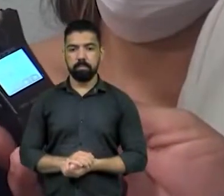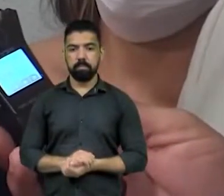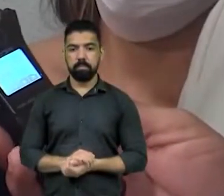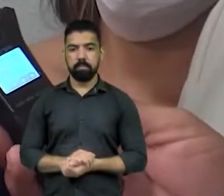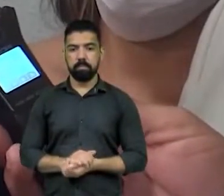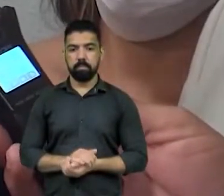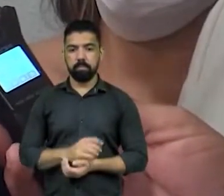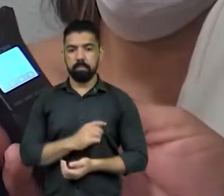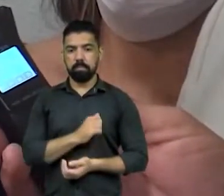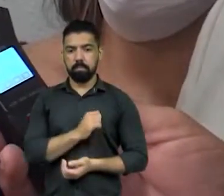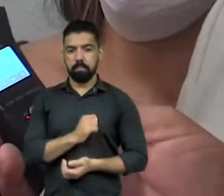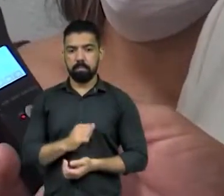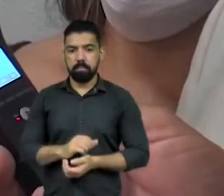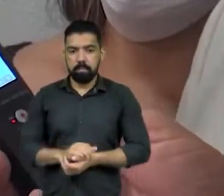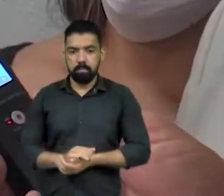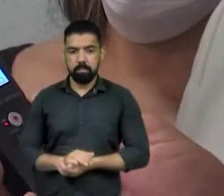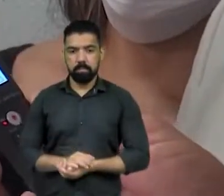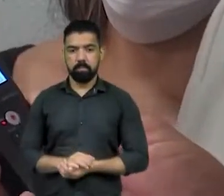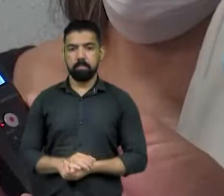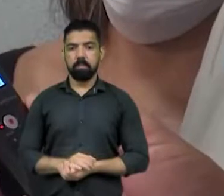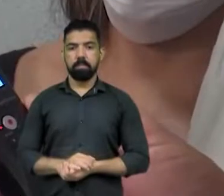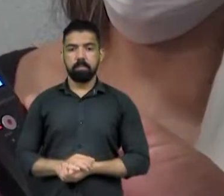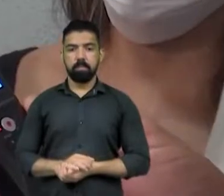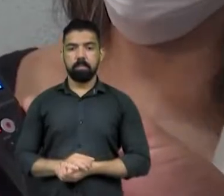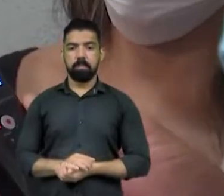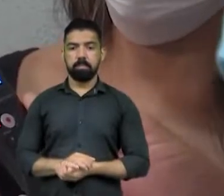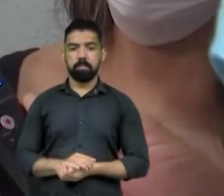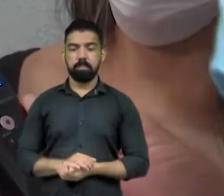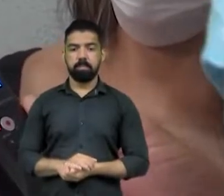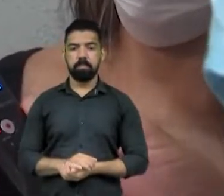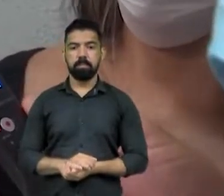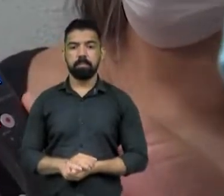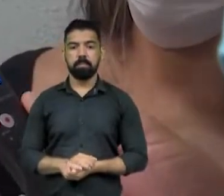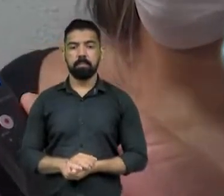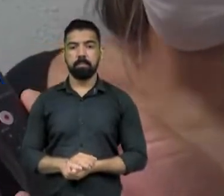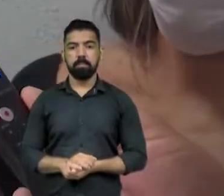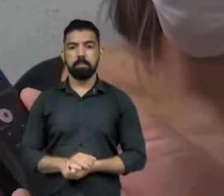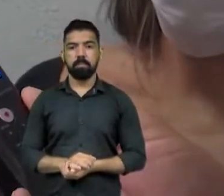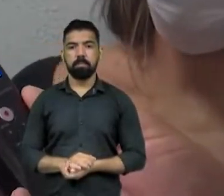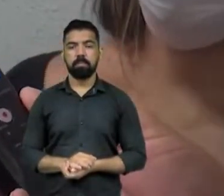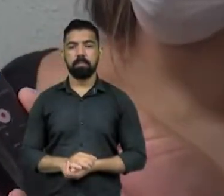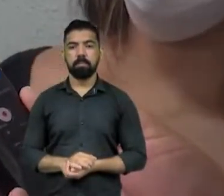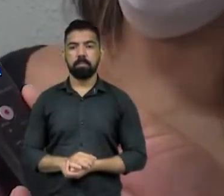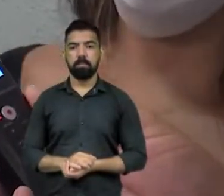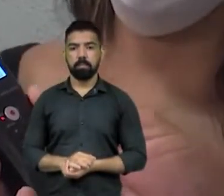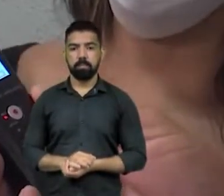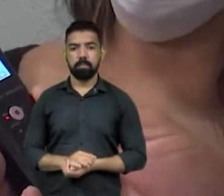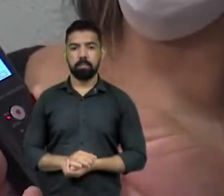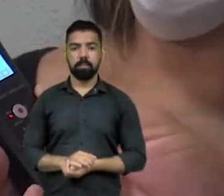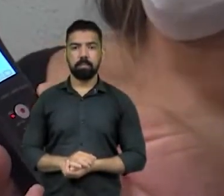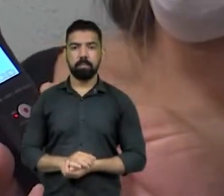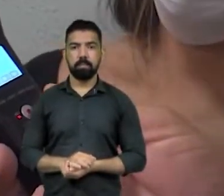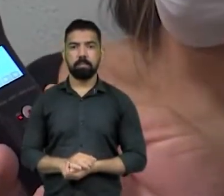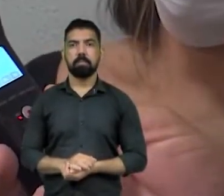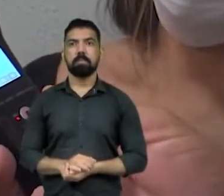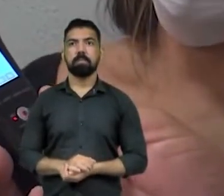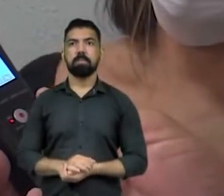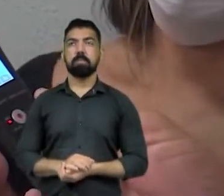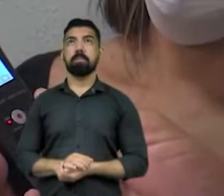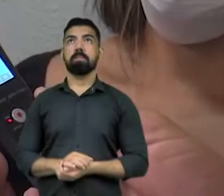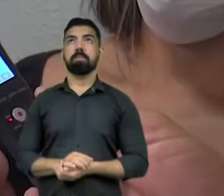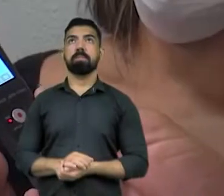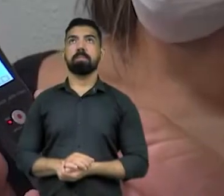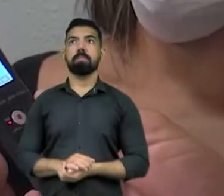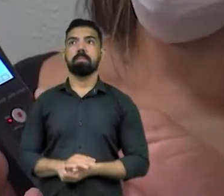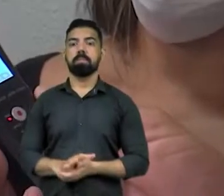governador Camilo, e seguimos agora com a entrada de mais 3 mil homens, mas foram mais de 10 mil